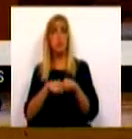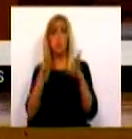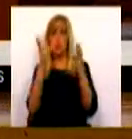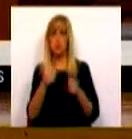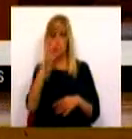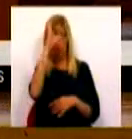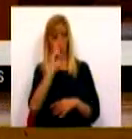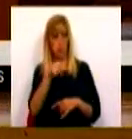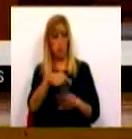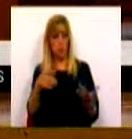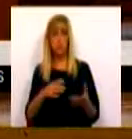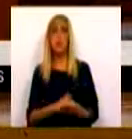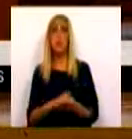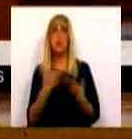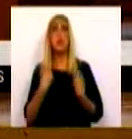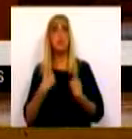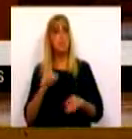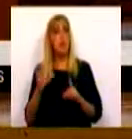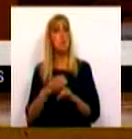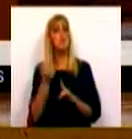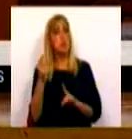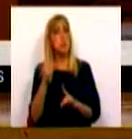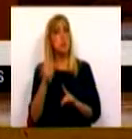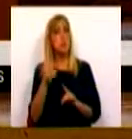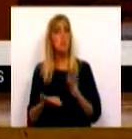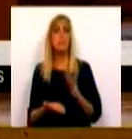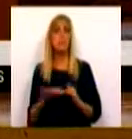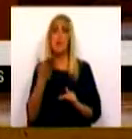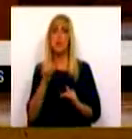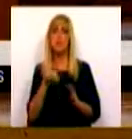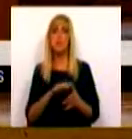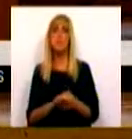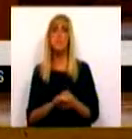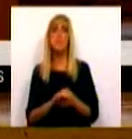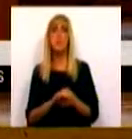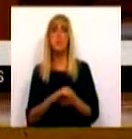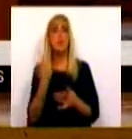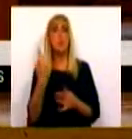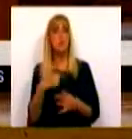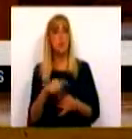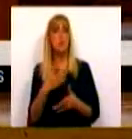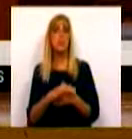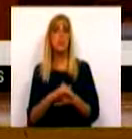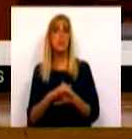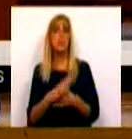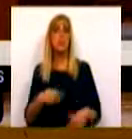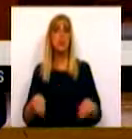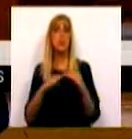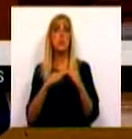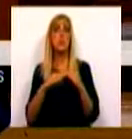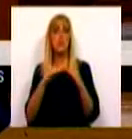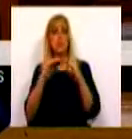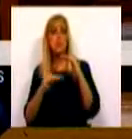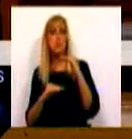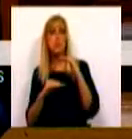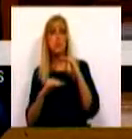governo. Mas conseguimos muito mais. Temos o nível de desigualdade